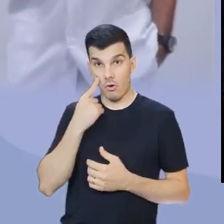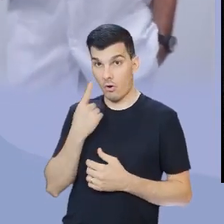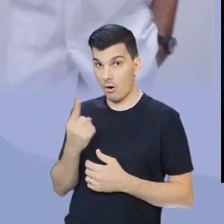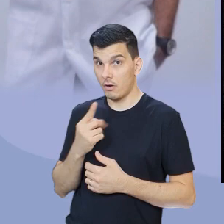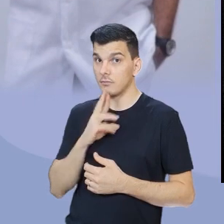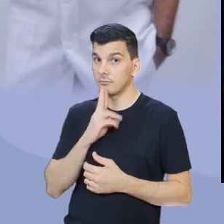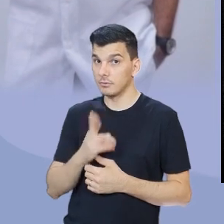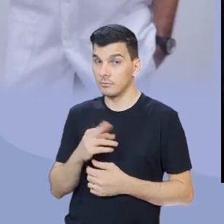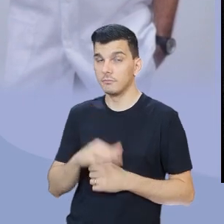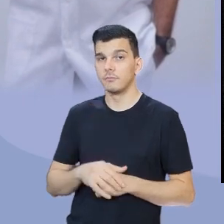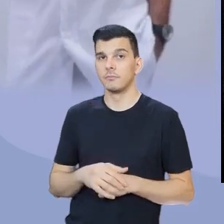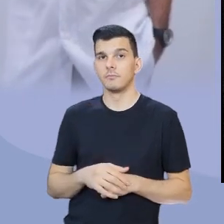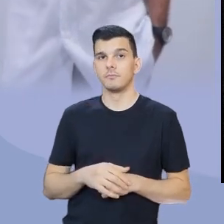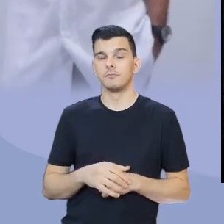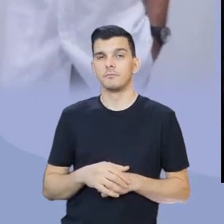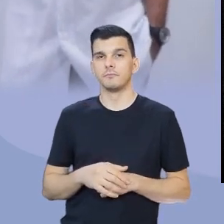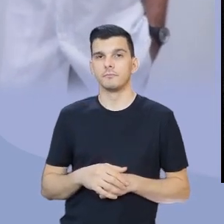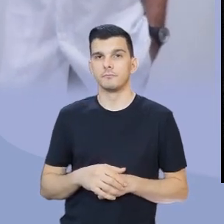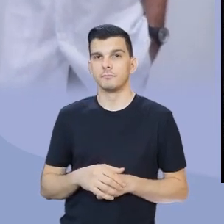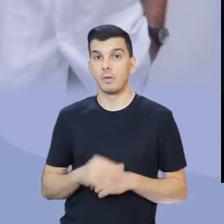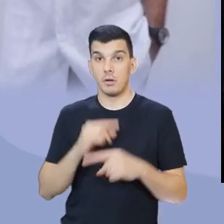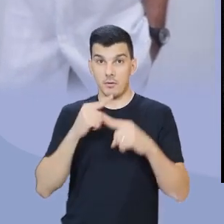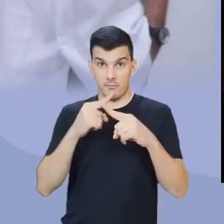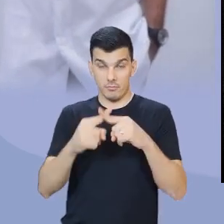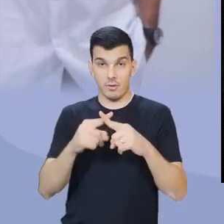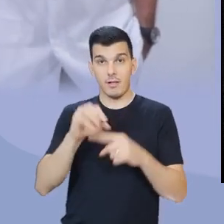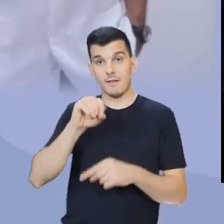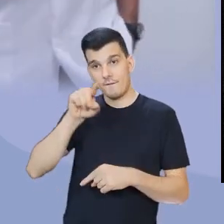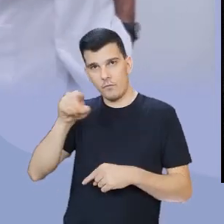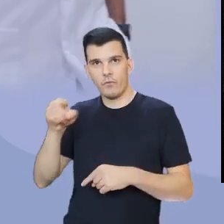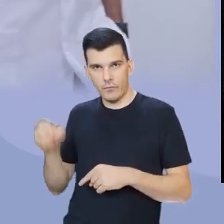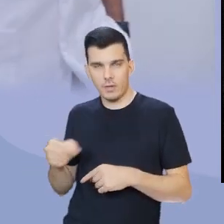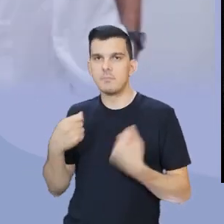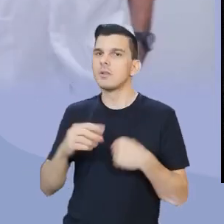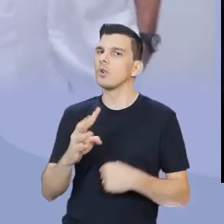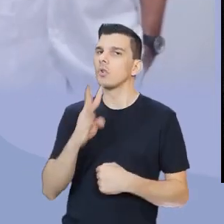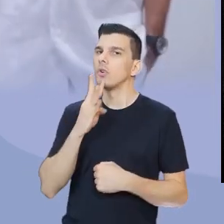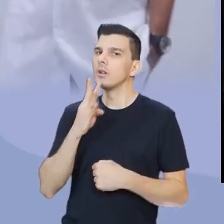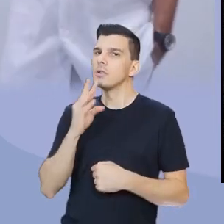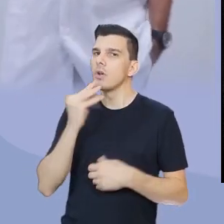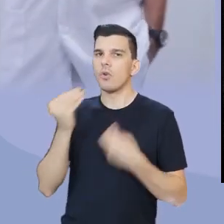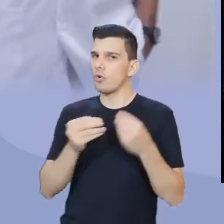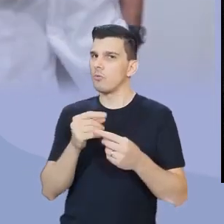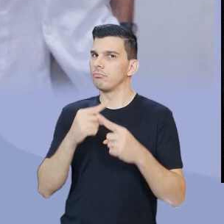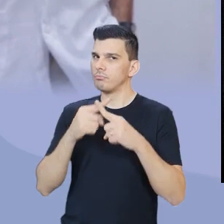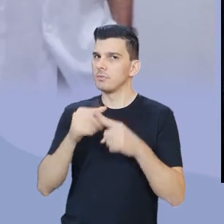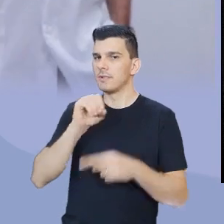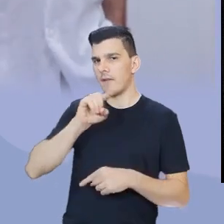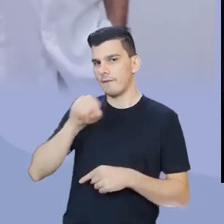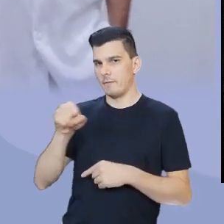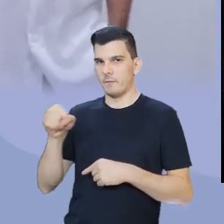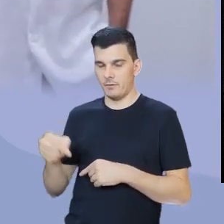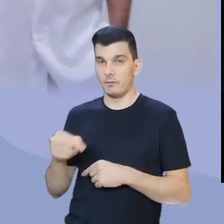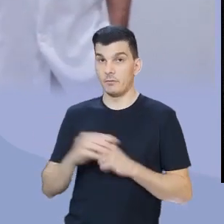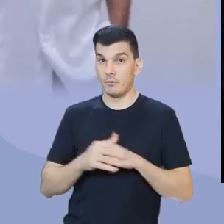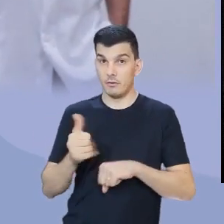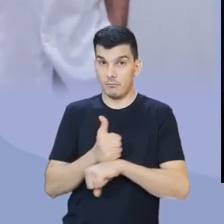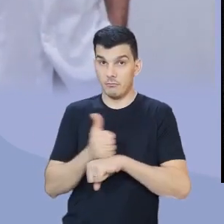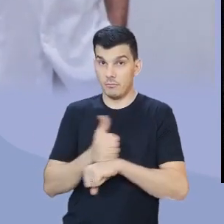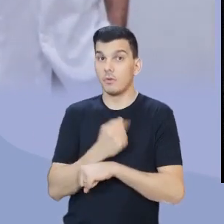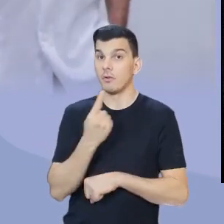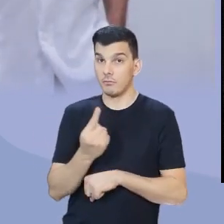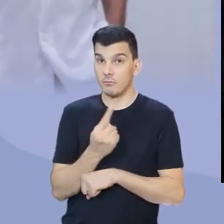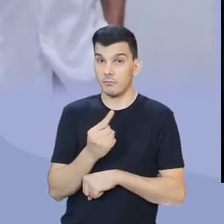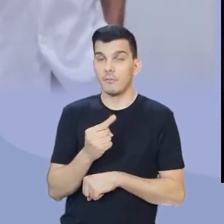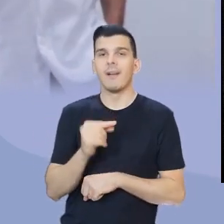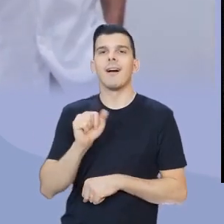1,1, 2,134. É multiplicação de decimal. Você tem que dominar isso aí. Lembra que eu falei lá da competência 1 da